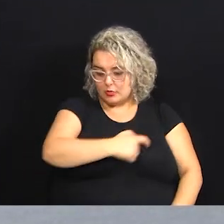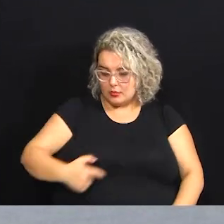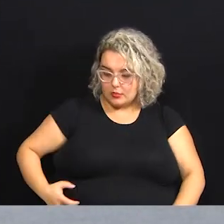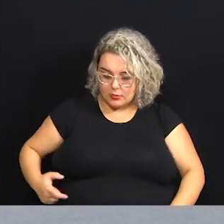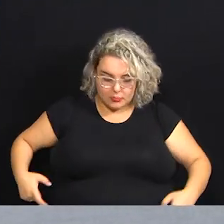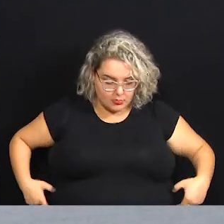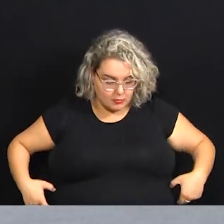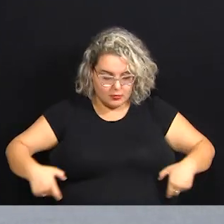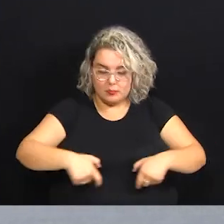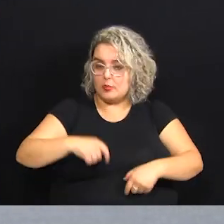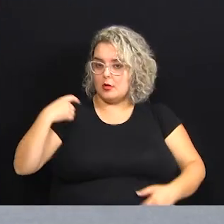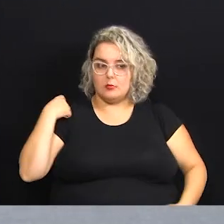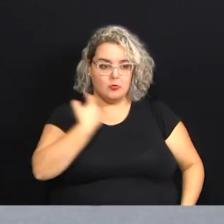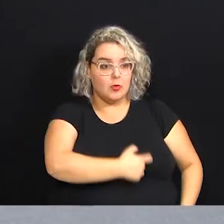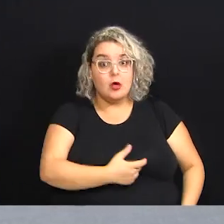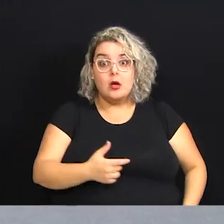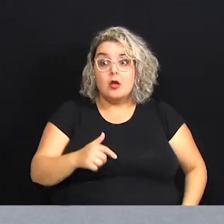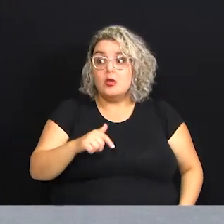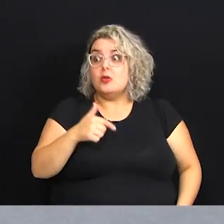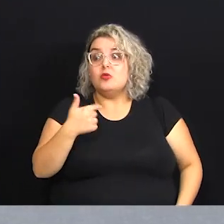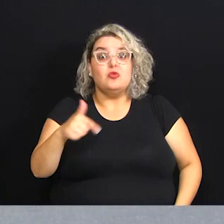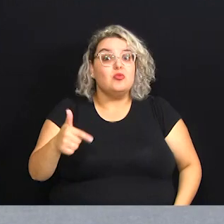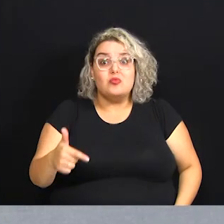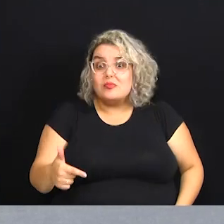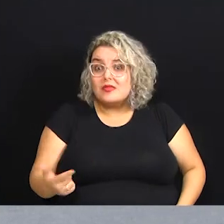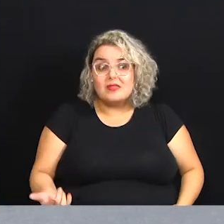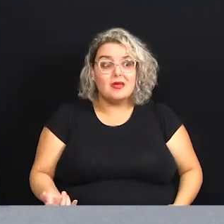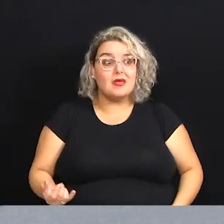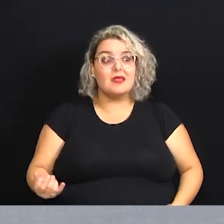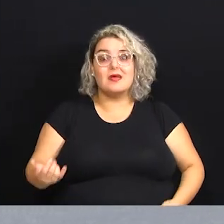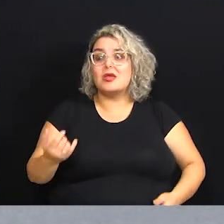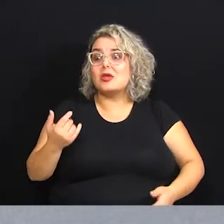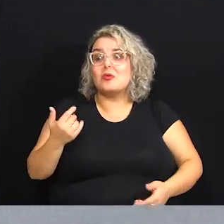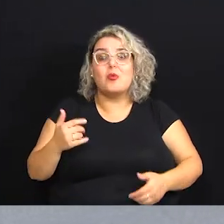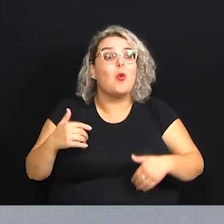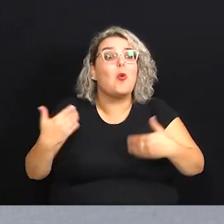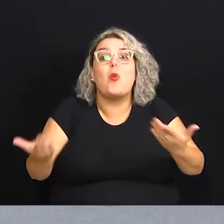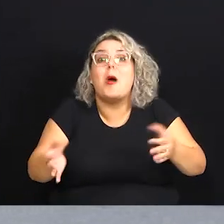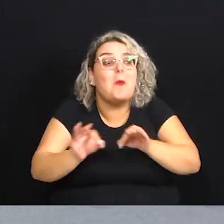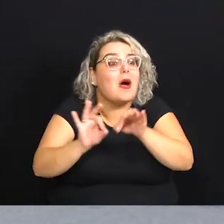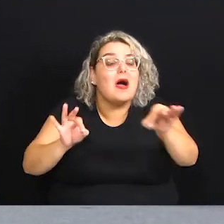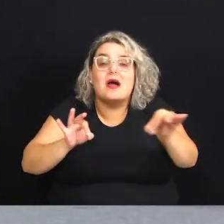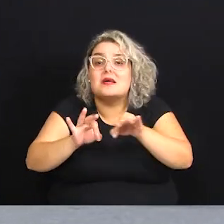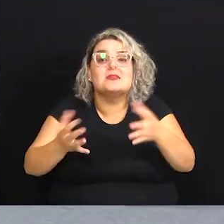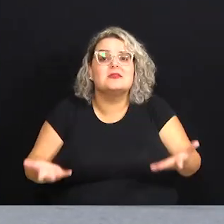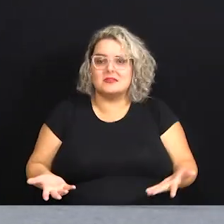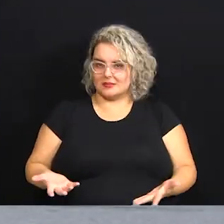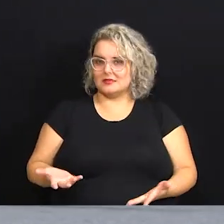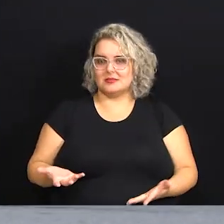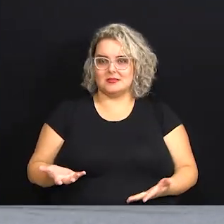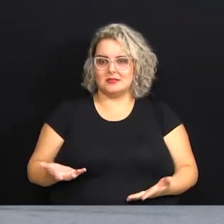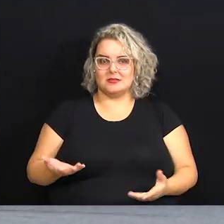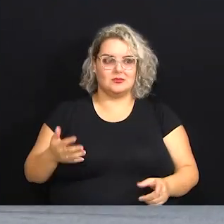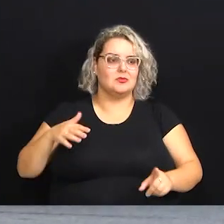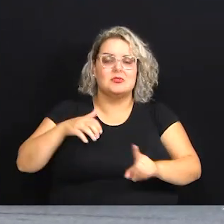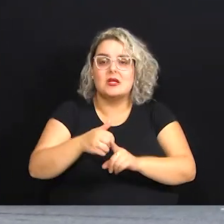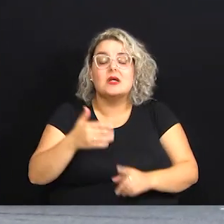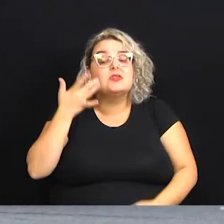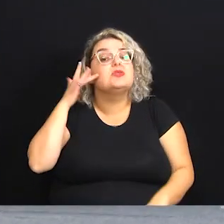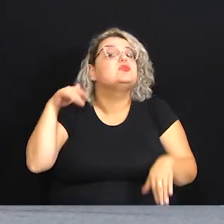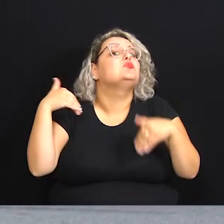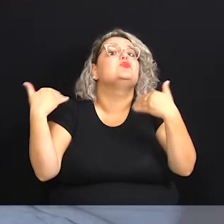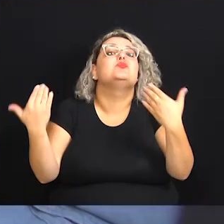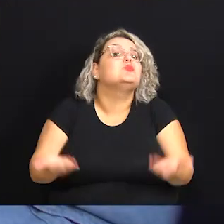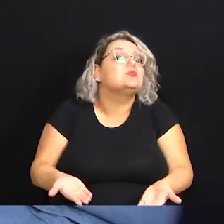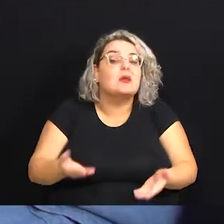não importa qual é o tamanho do trajeto, tem que estar de cinto de segurança, porque eu não escolho a hora que vai acontecer. A gente não sabe